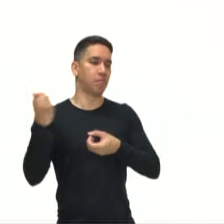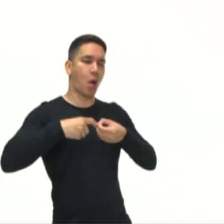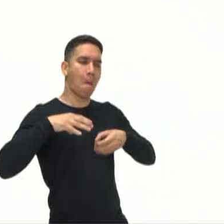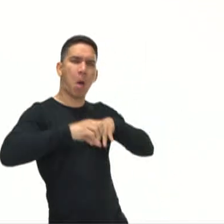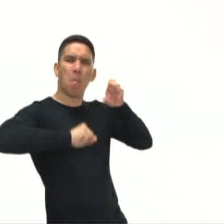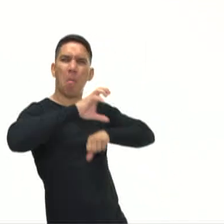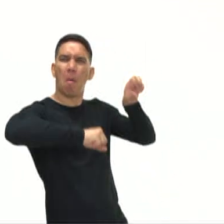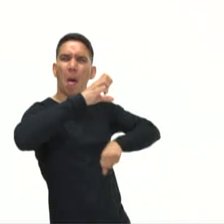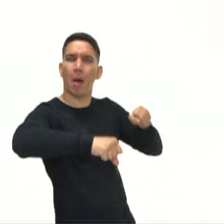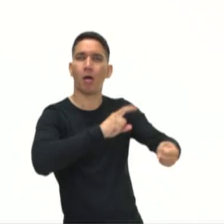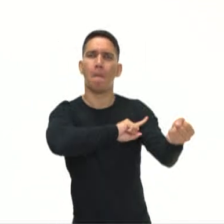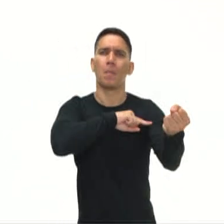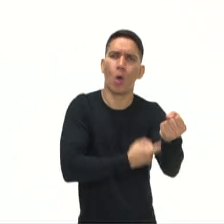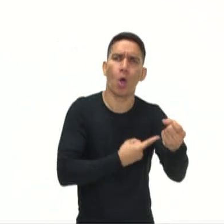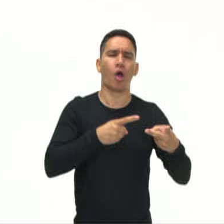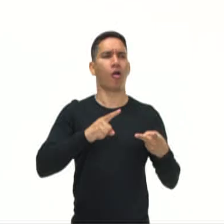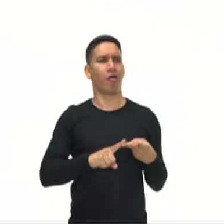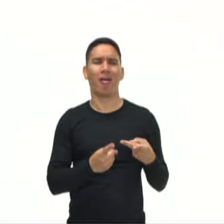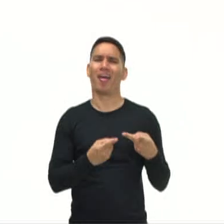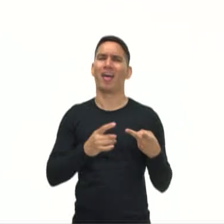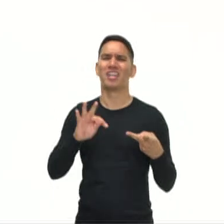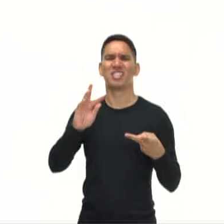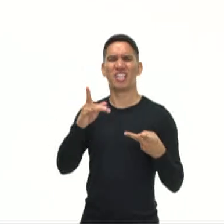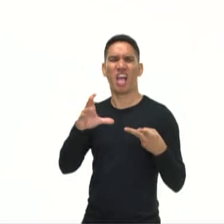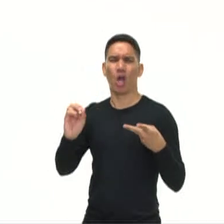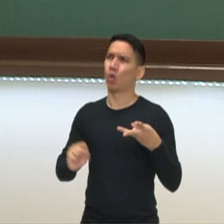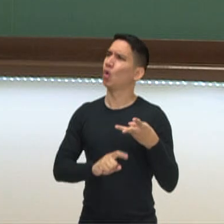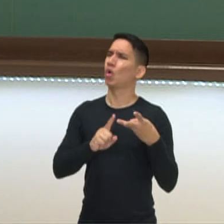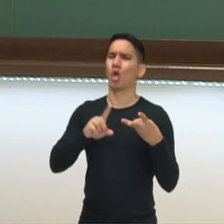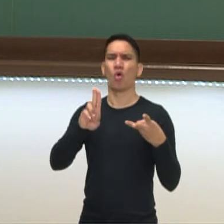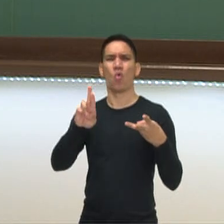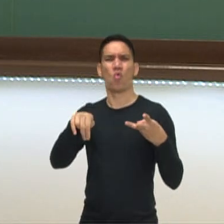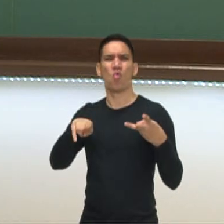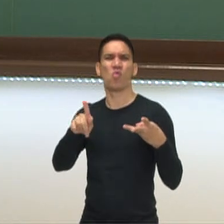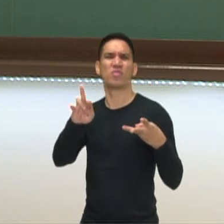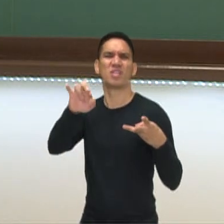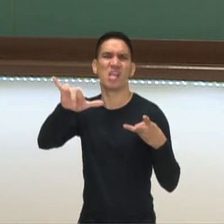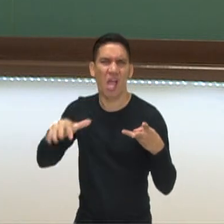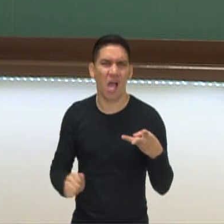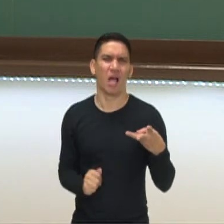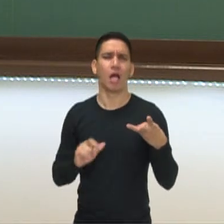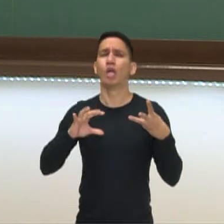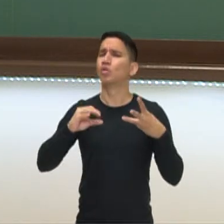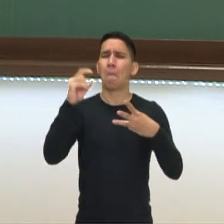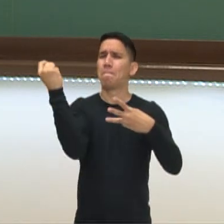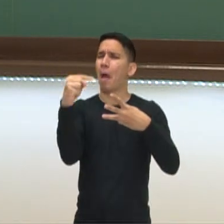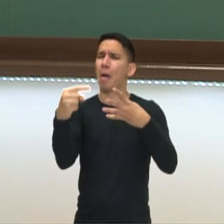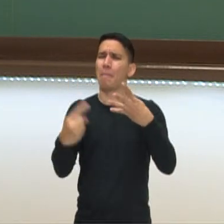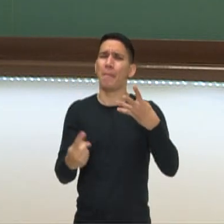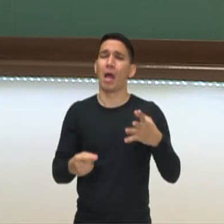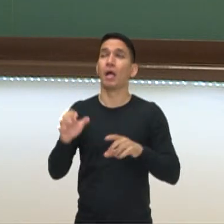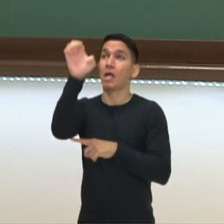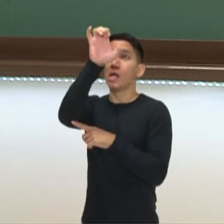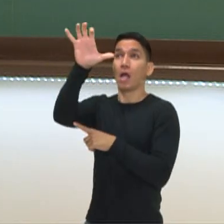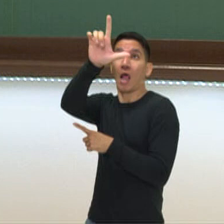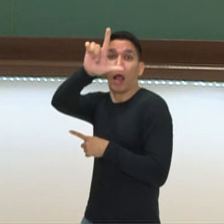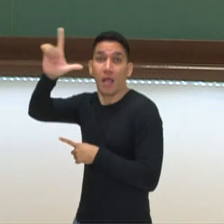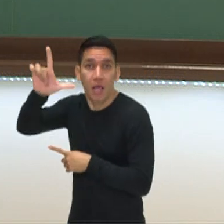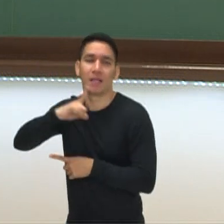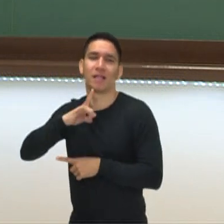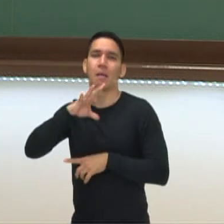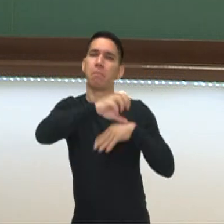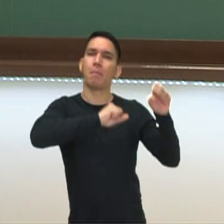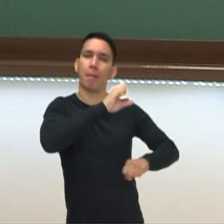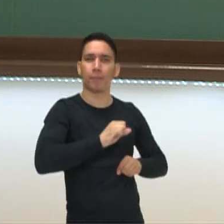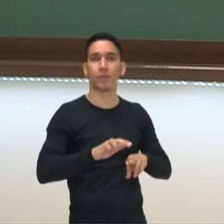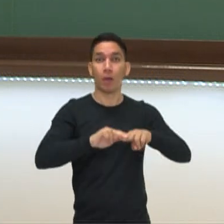caminho. Polônia, Tchecoslováquia, Hungria, os soviéticos vão dominando toda essa região do leste europeu. E a partir de